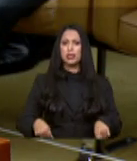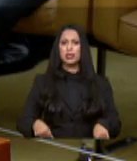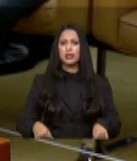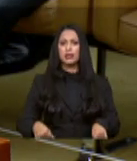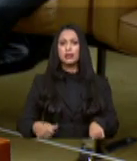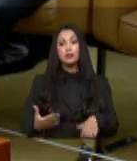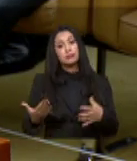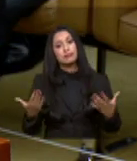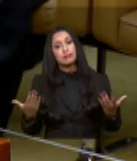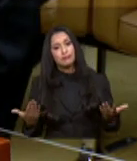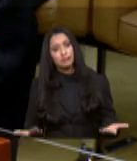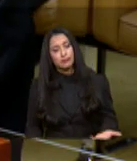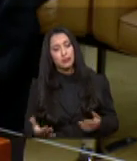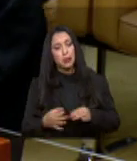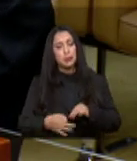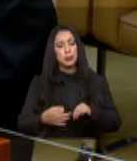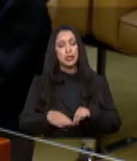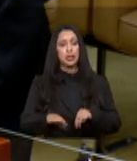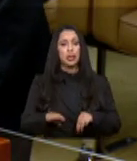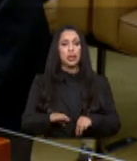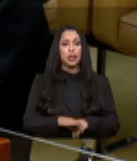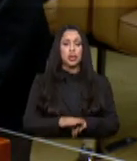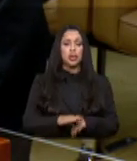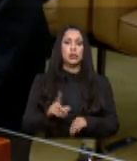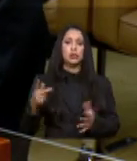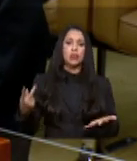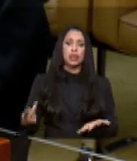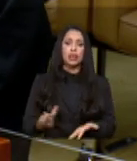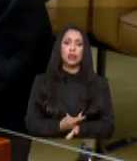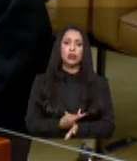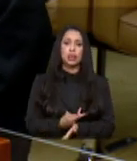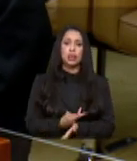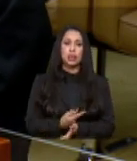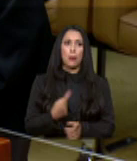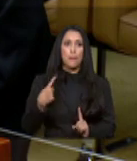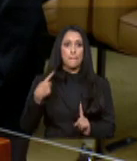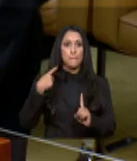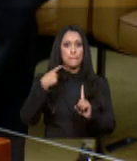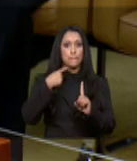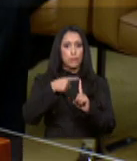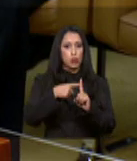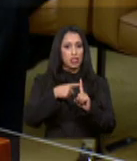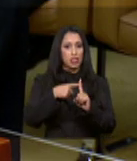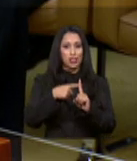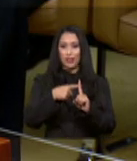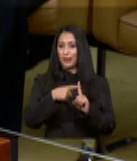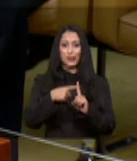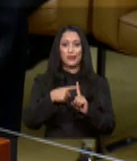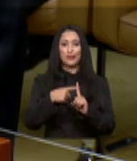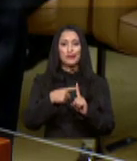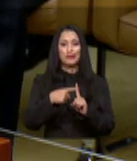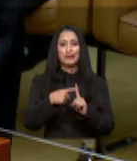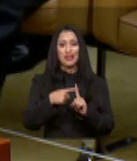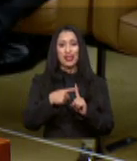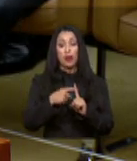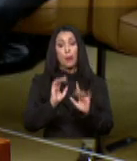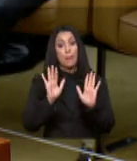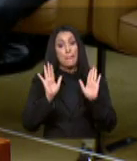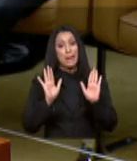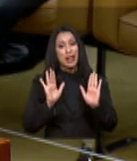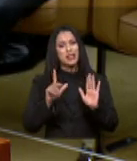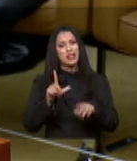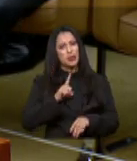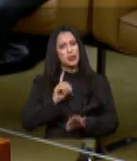É assim, excelências, é certo, o cenário não é positivo, mas temos certeza que